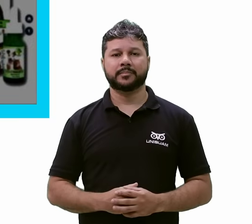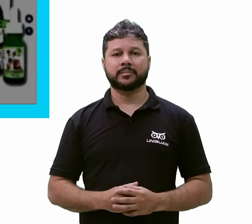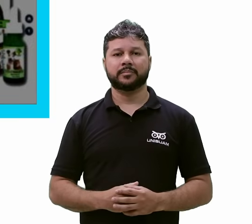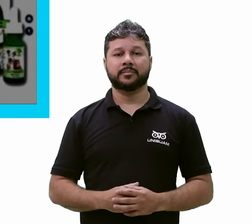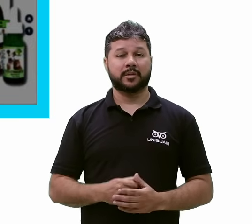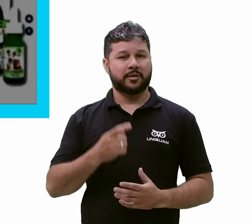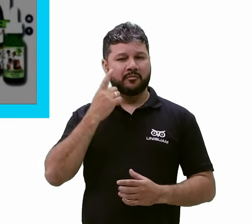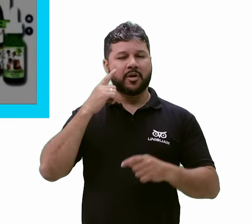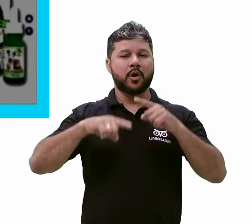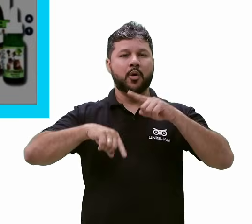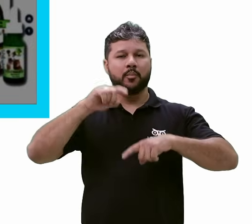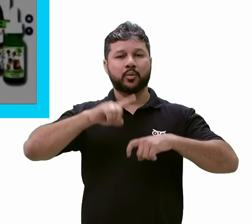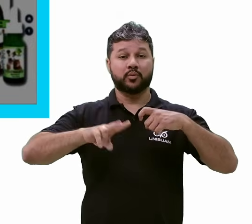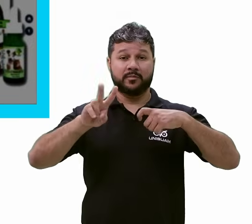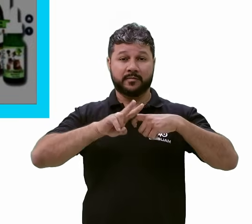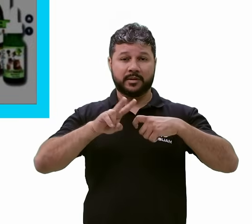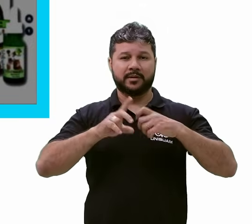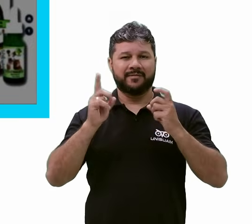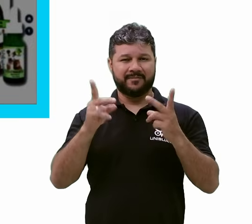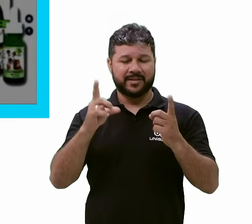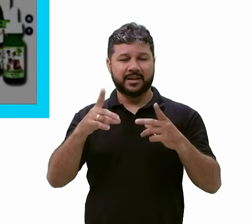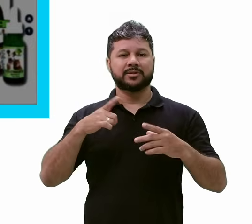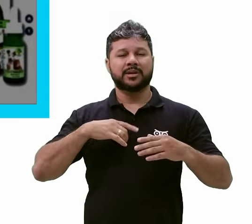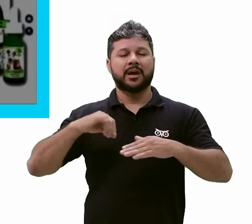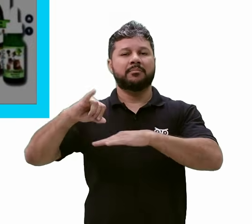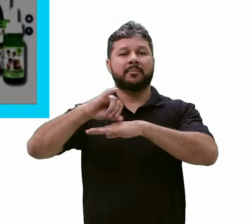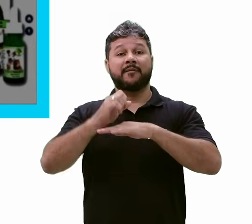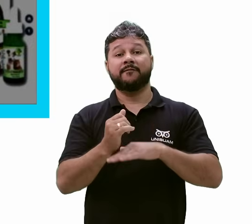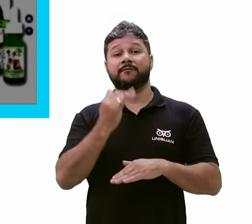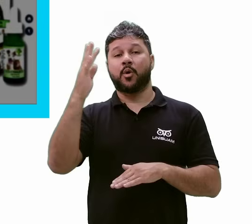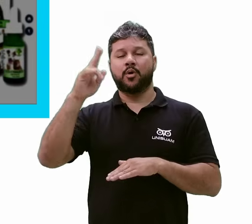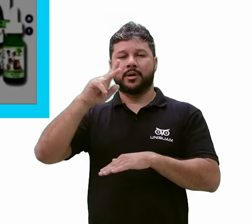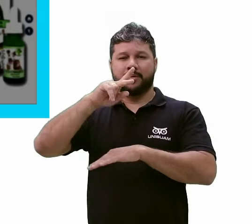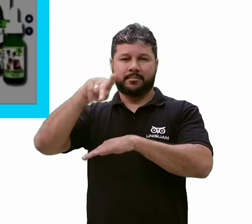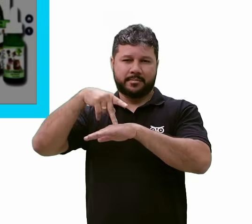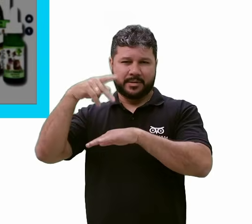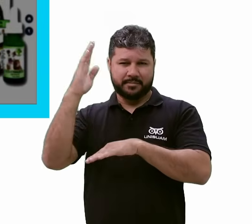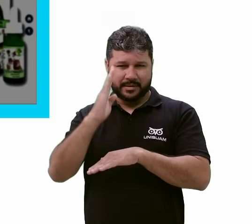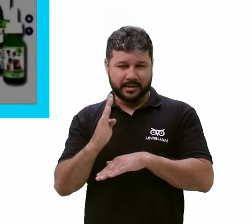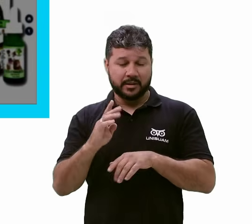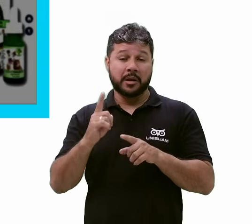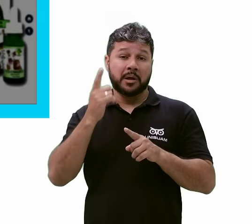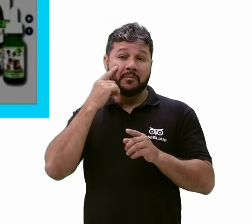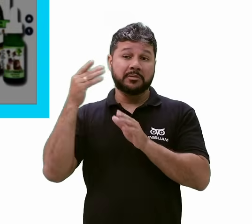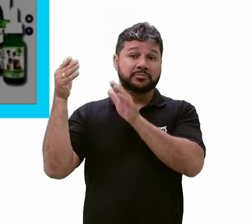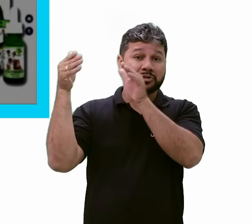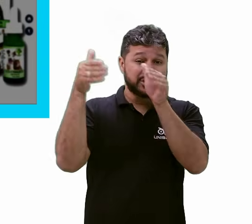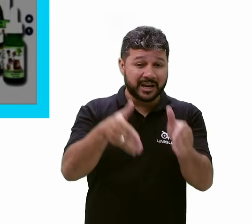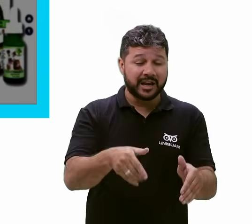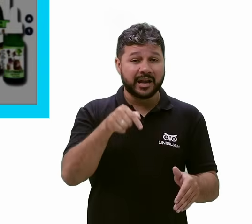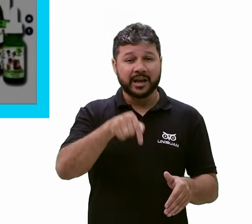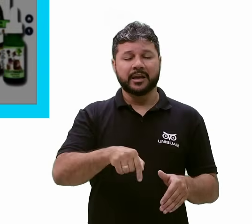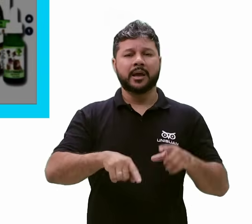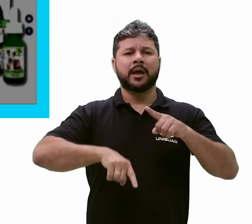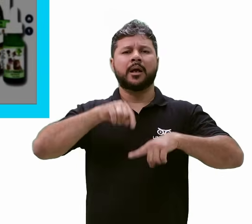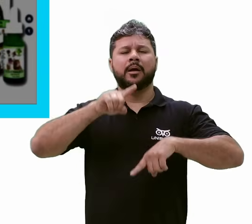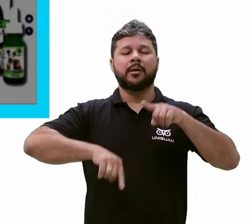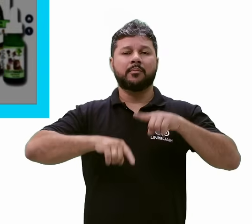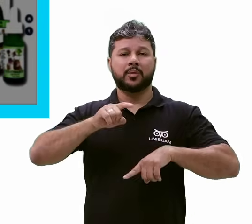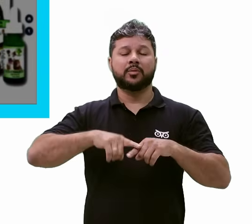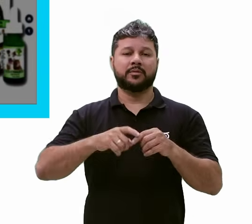Aqui são os produtos veterinários que já tem nas prateleiras fora do Brasil e que a gente espera que cheguem em breve para nós e que sejam